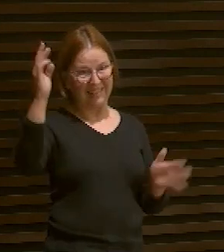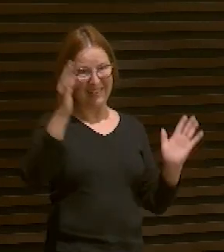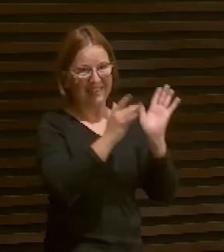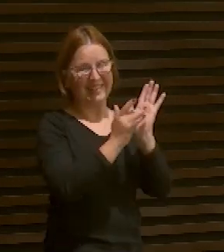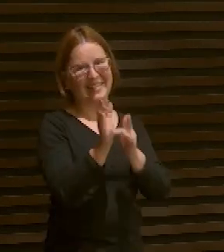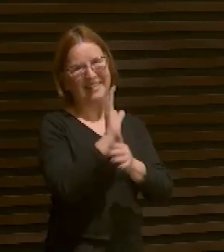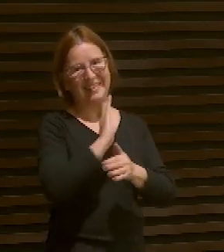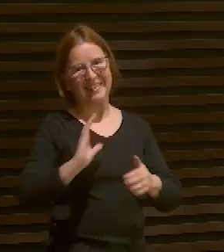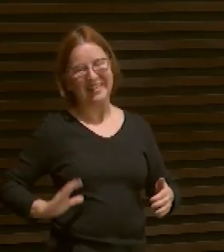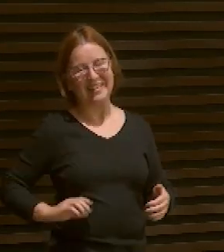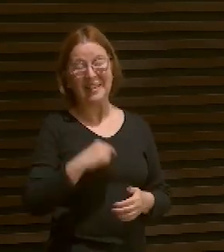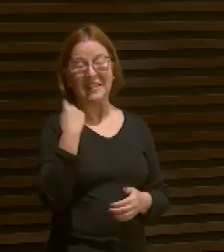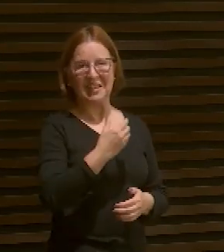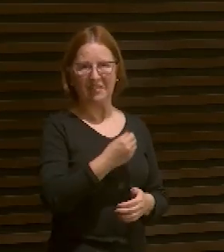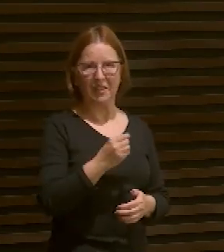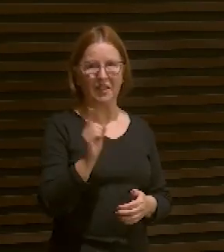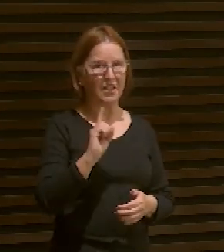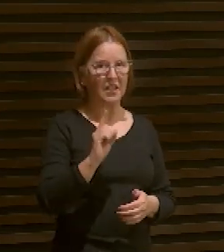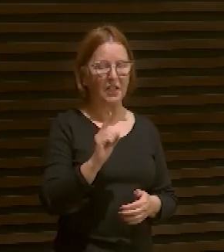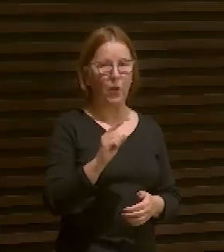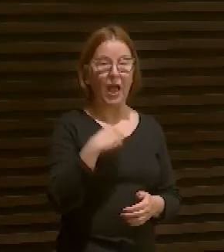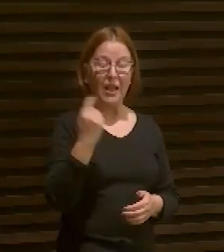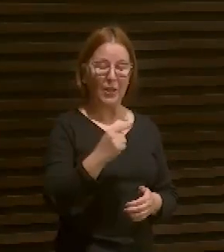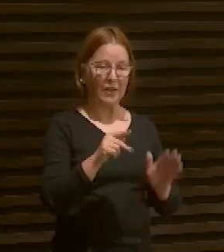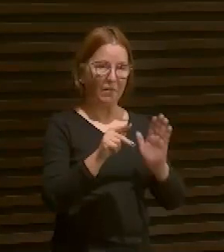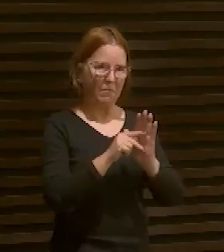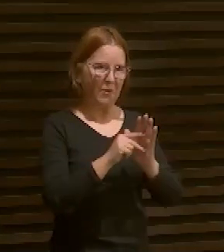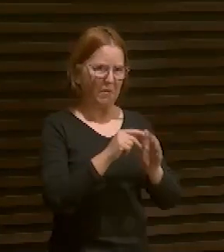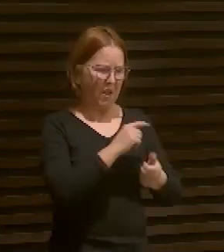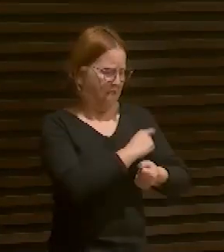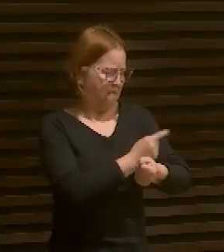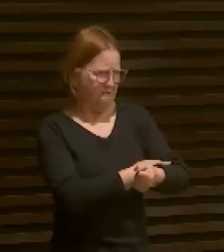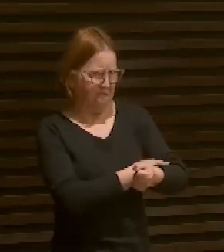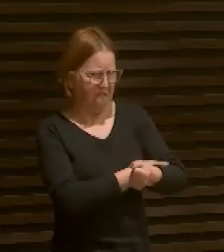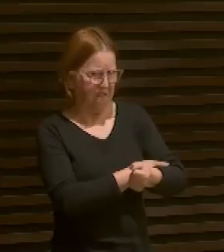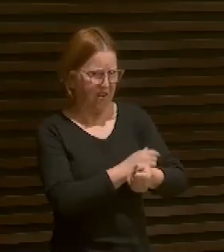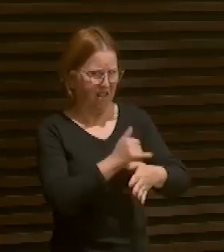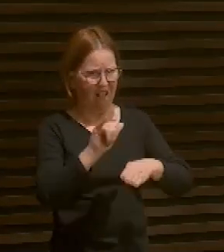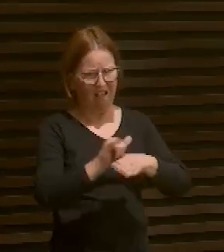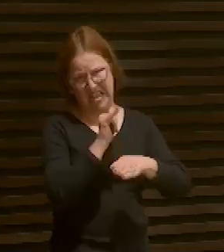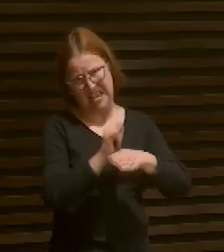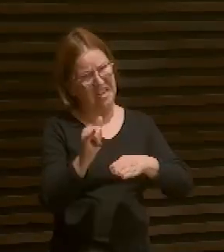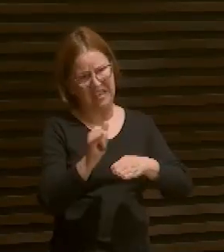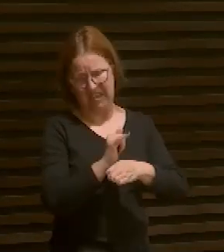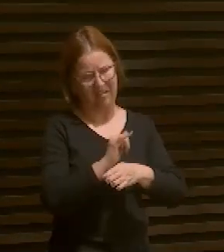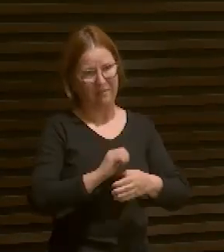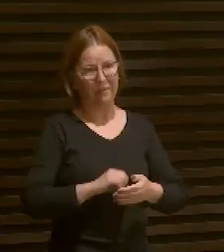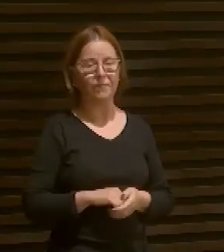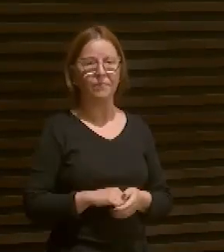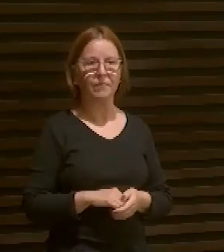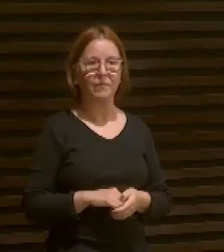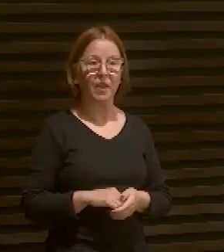vida, e não na nossa própria força, nem na nossa própria estratégia, porque vocês já viram que nós temos